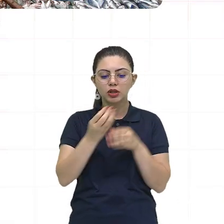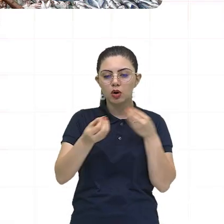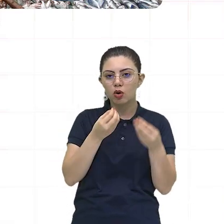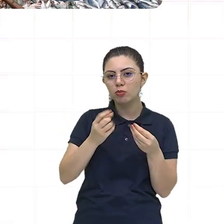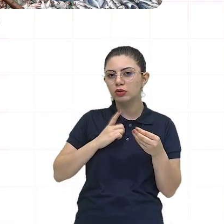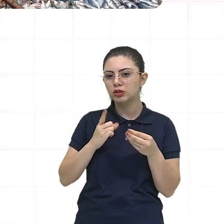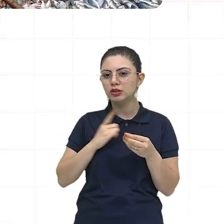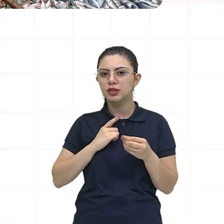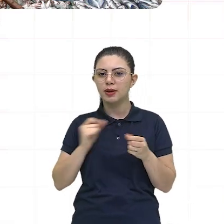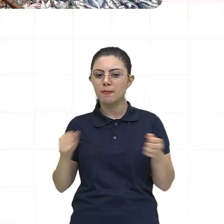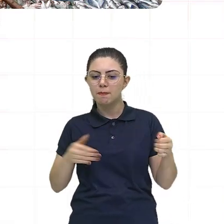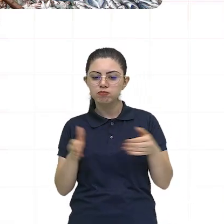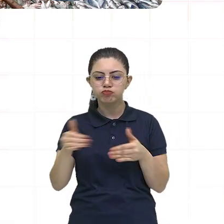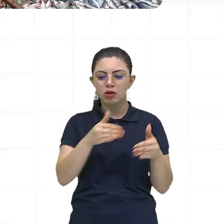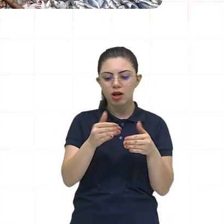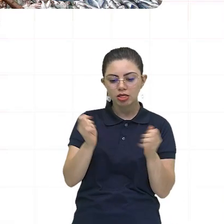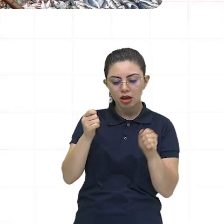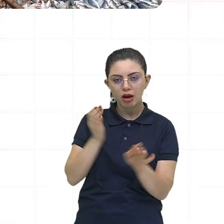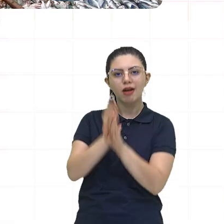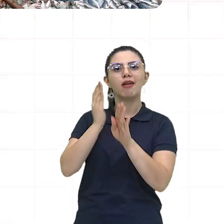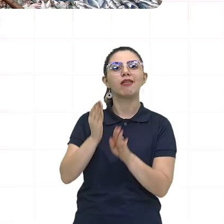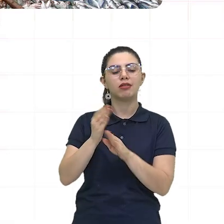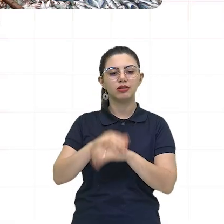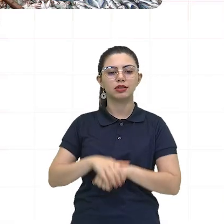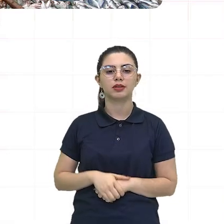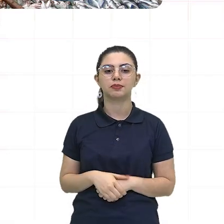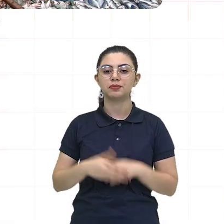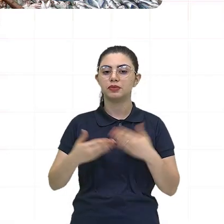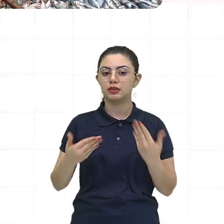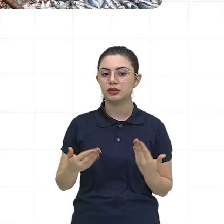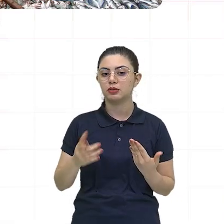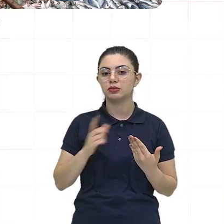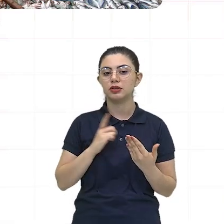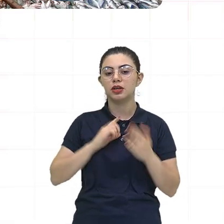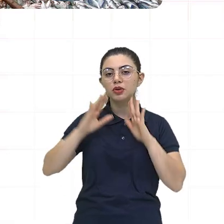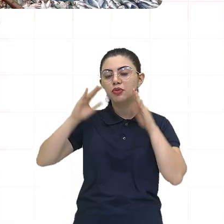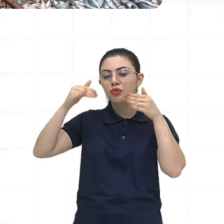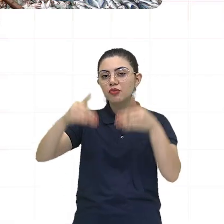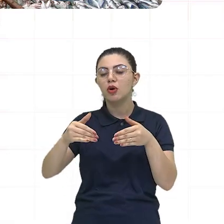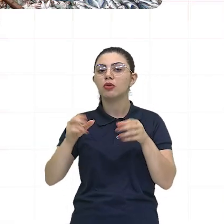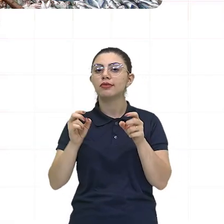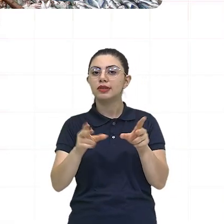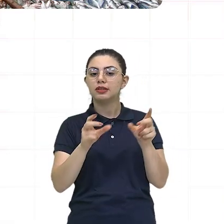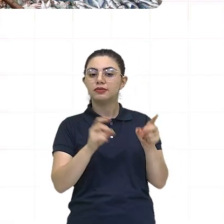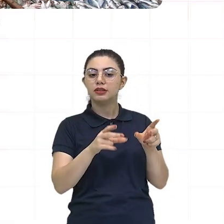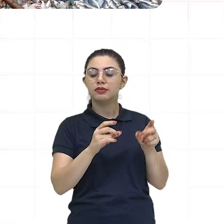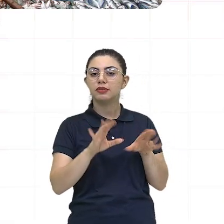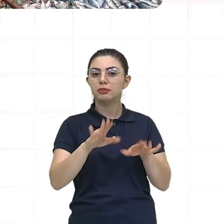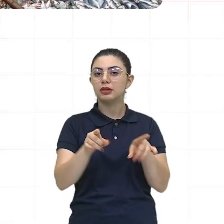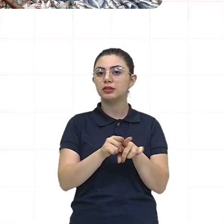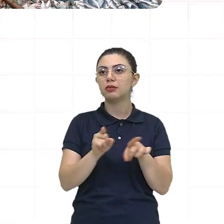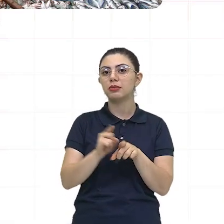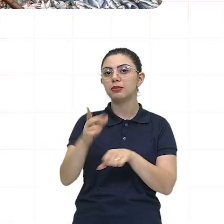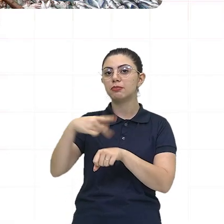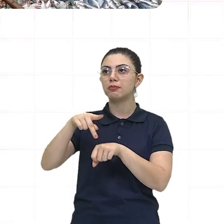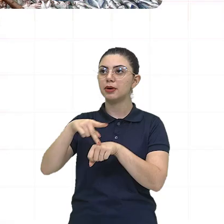cardumes imensos, tá? A produção ela acaba sendo em larga escala, voltada para o comércio e para